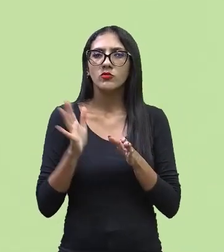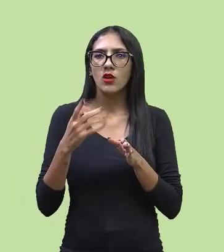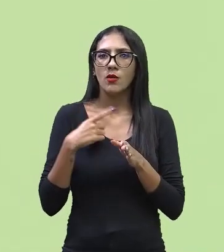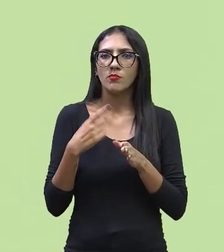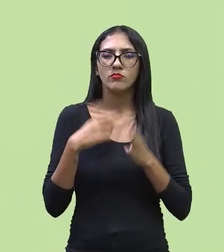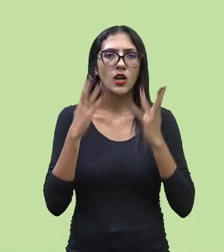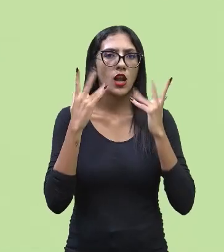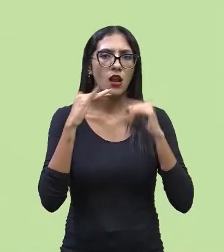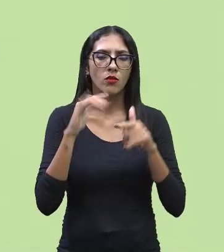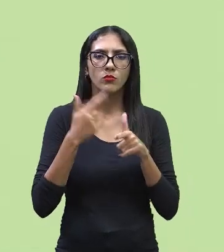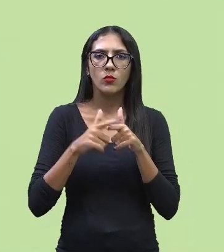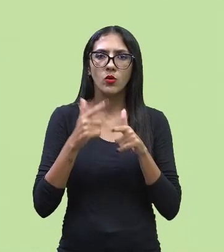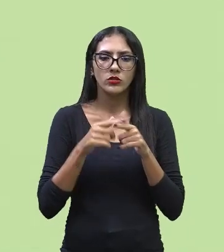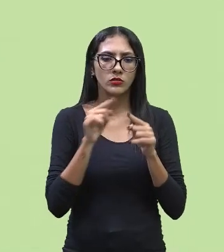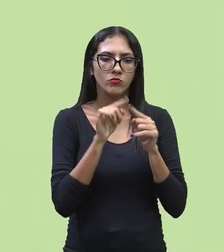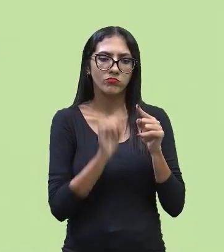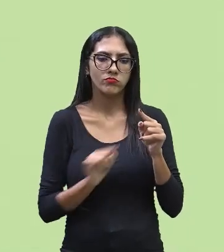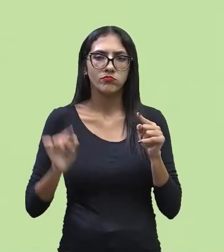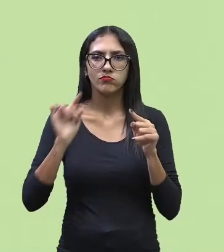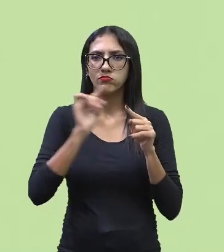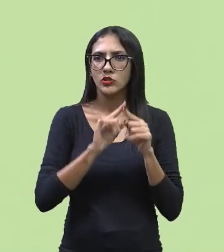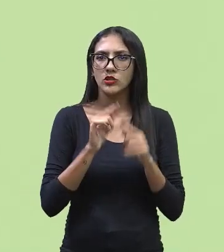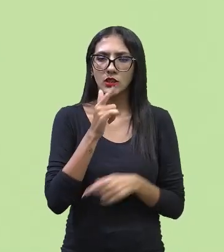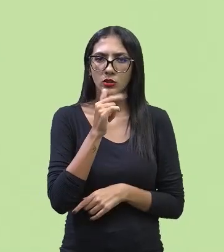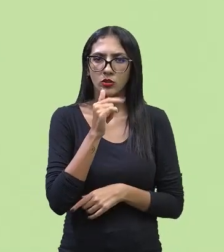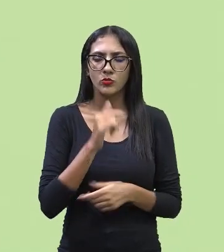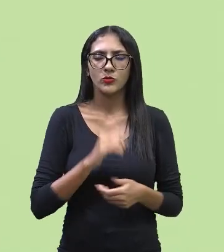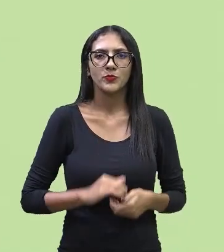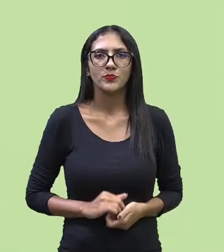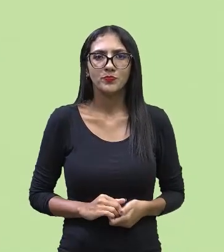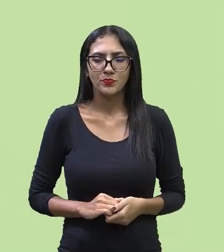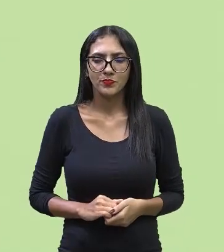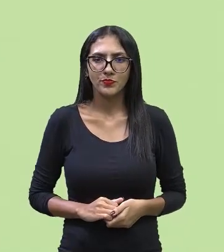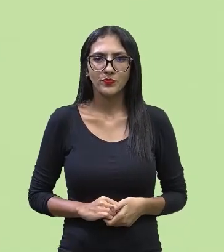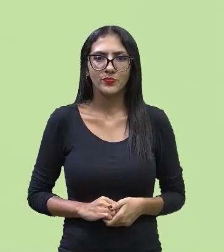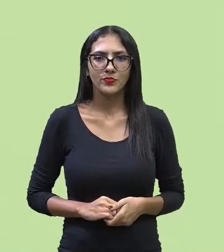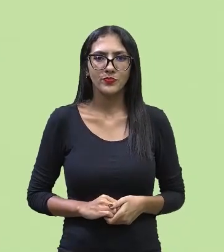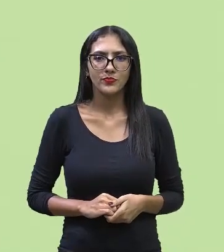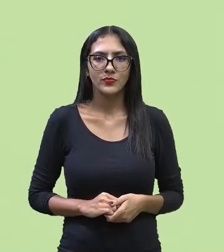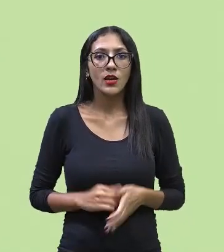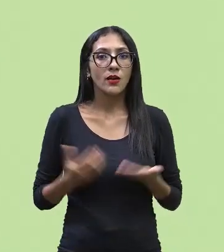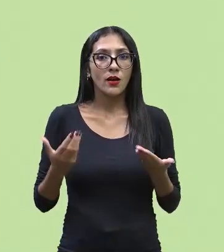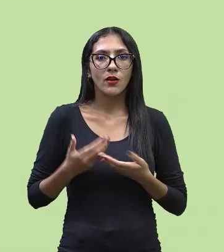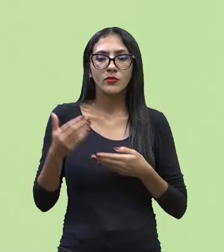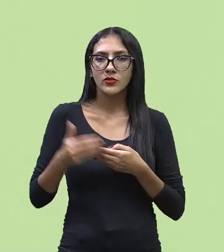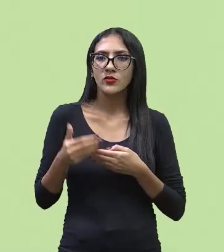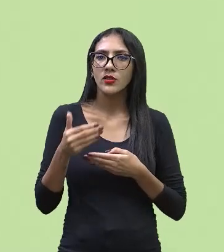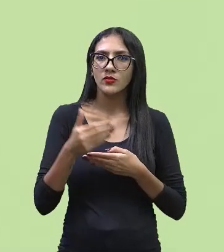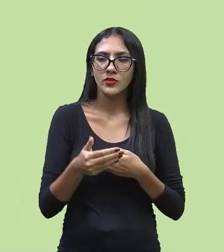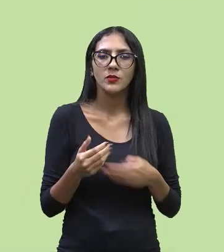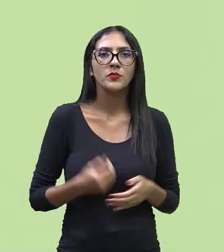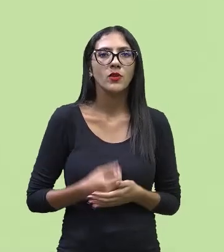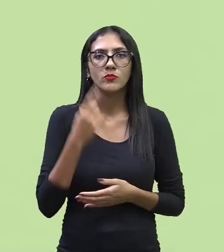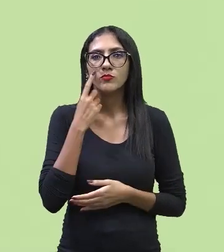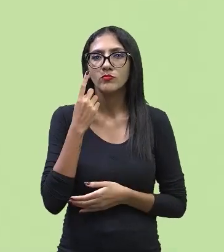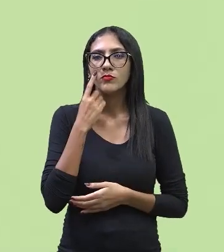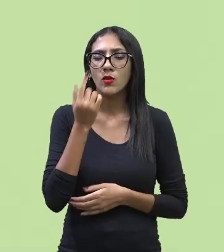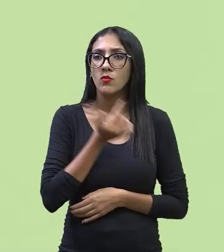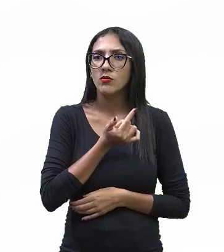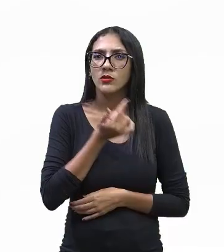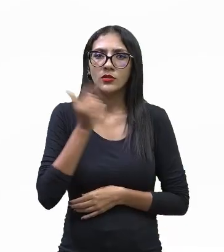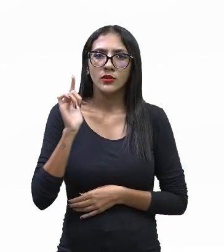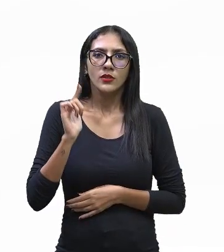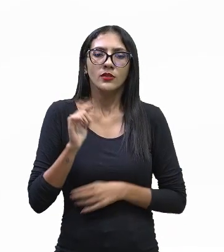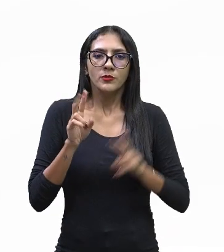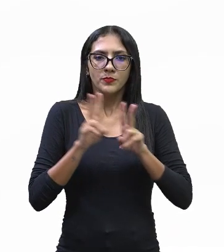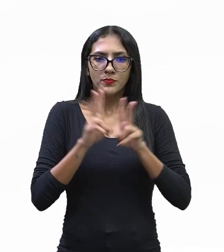problemas ali do ciclo da água acontecendo, tá bom? Agora a gente vai avançar, vai falar de um outro assunto que é a